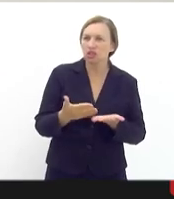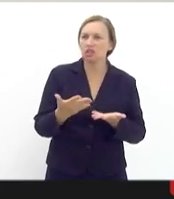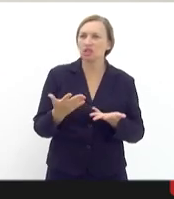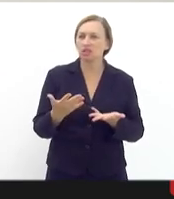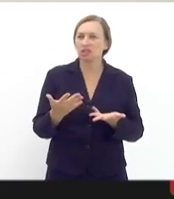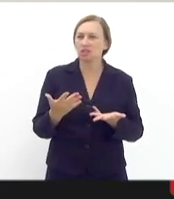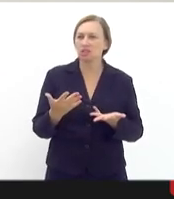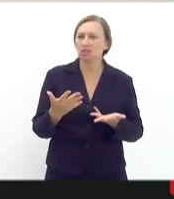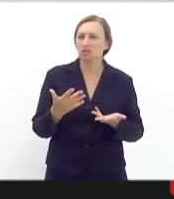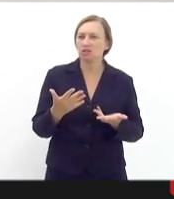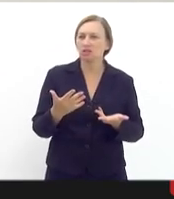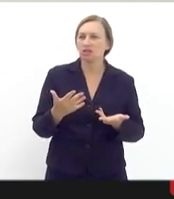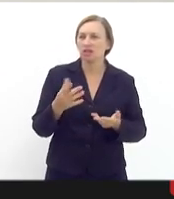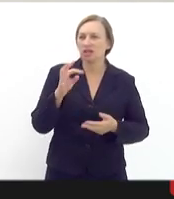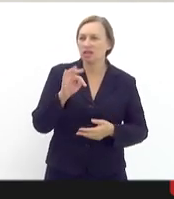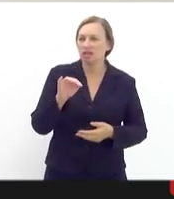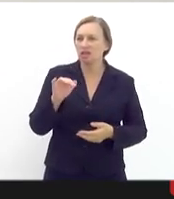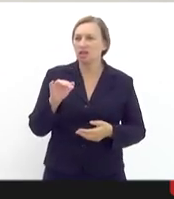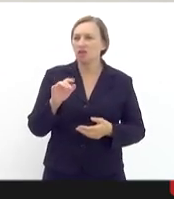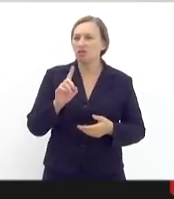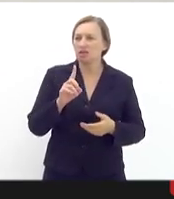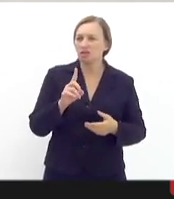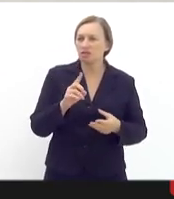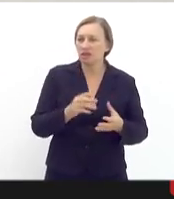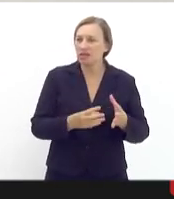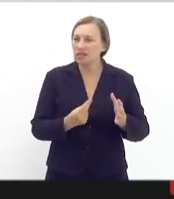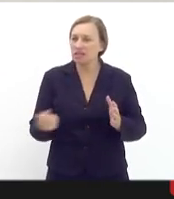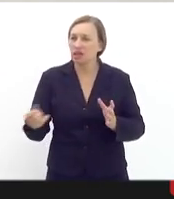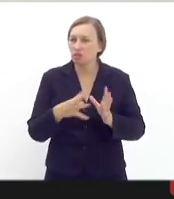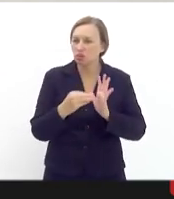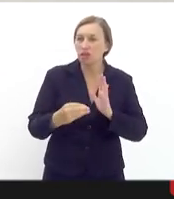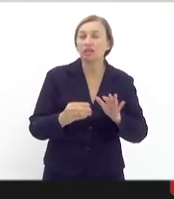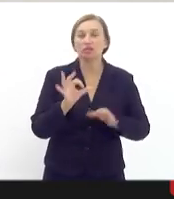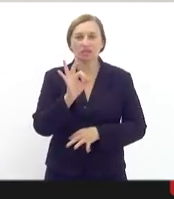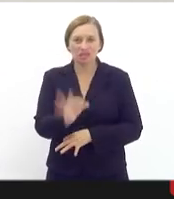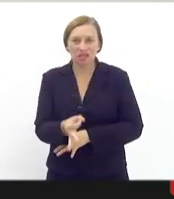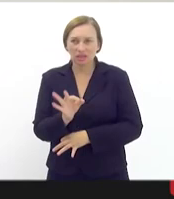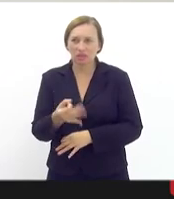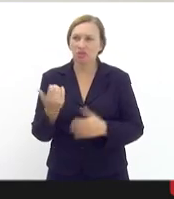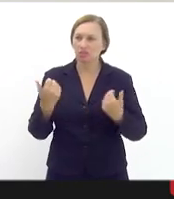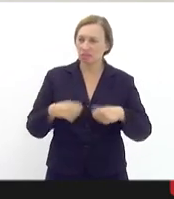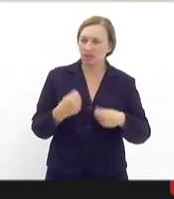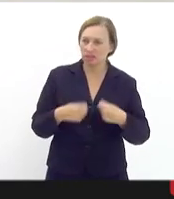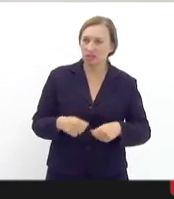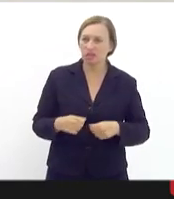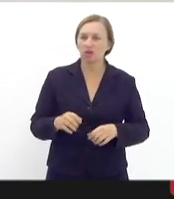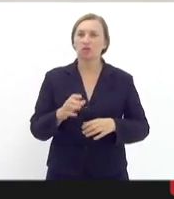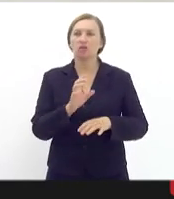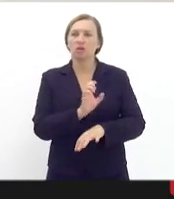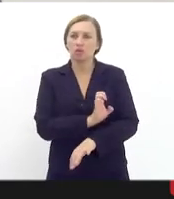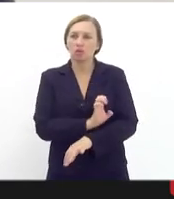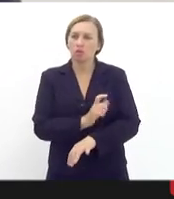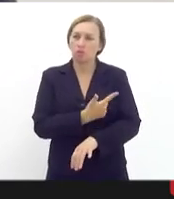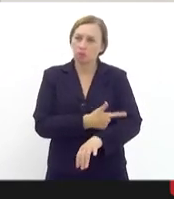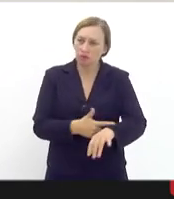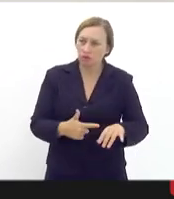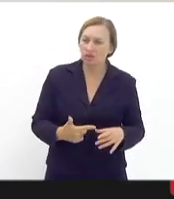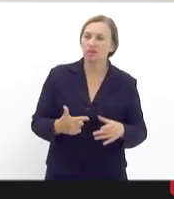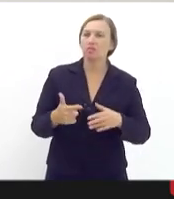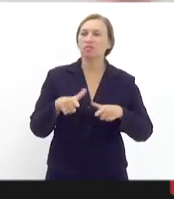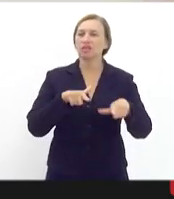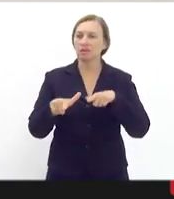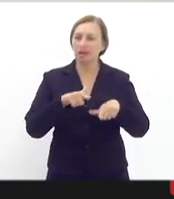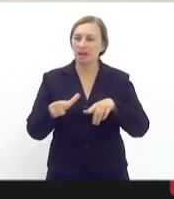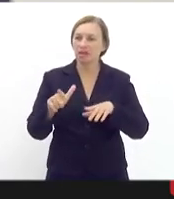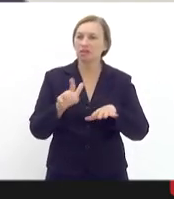modelagem algorítmica tal, você não vai sair muito deste modelo. Então, é obviamente que você tem que ter alguma educação midiática para você trabalhar nas redes sociais,